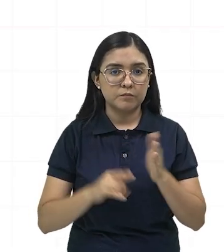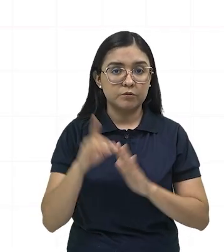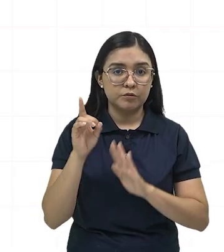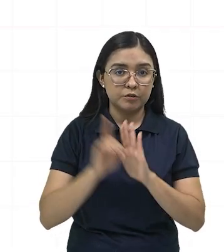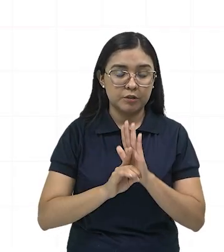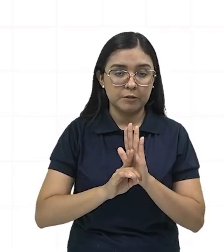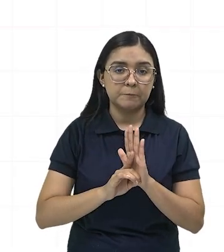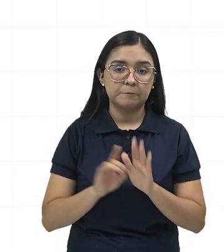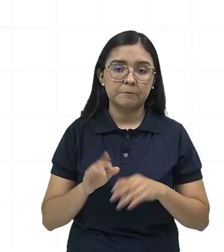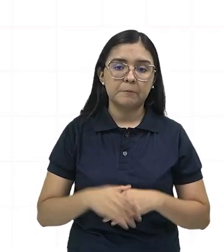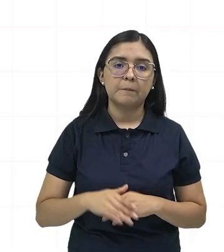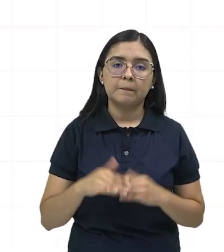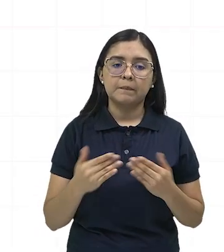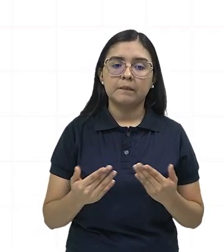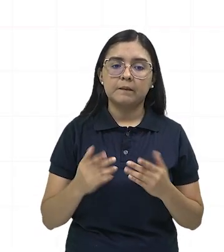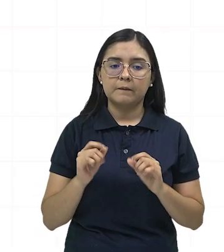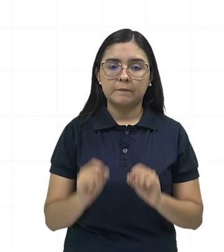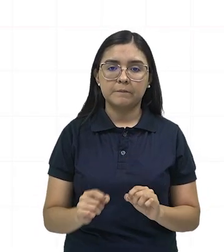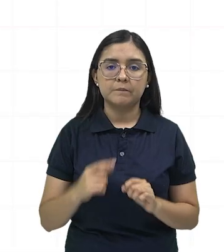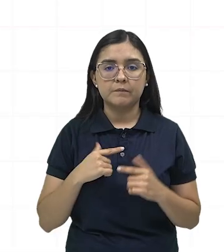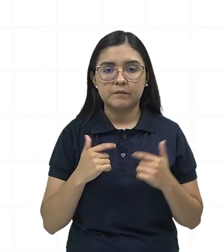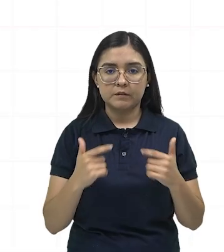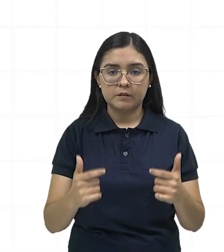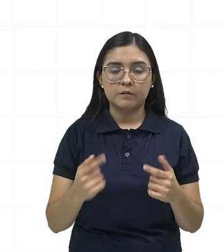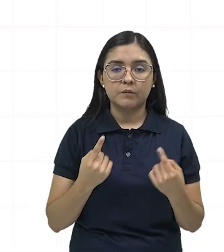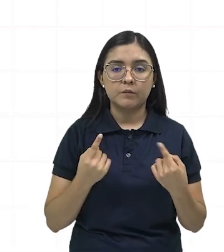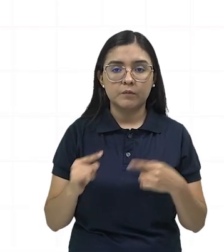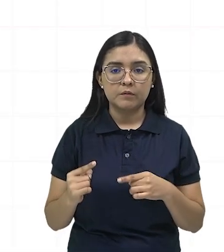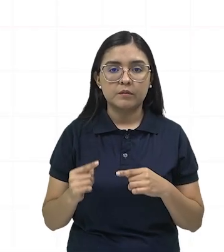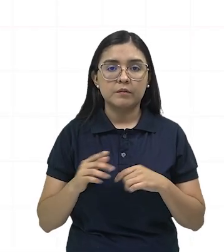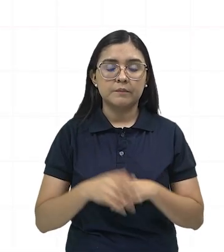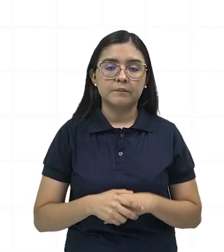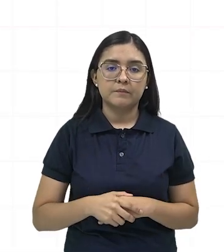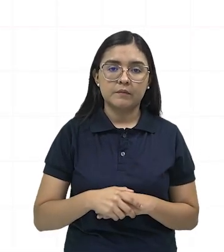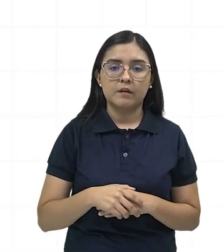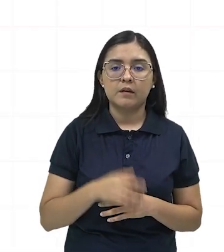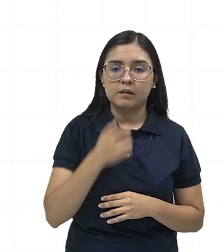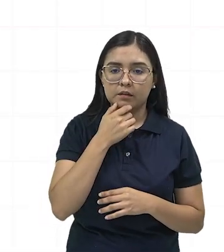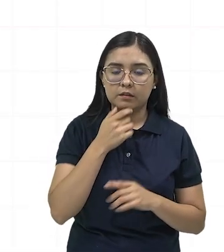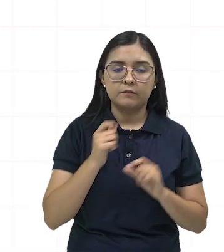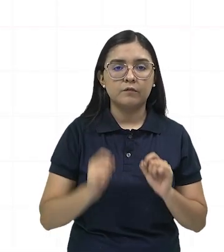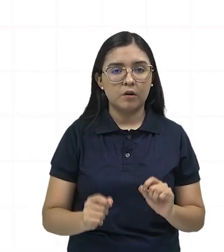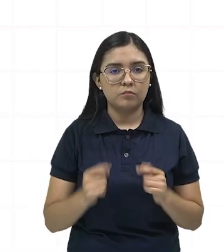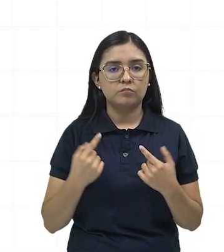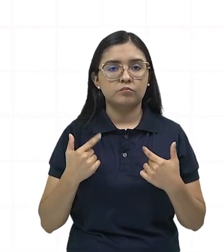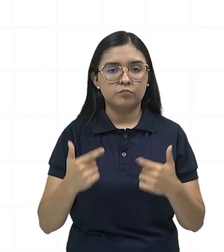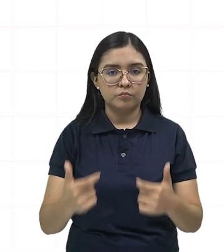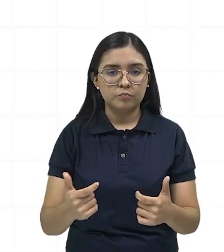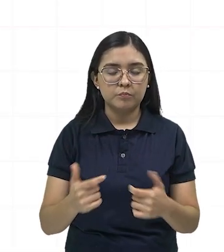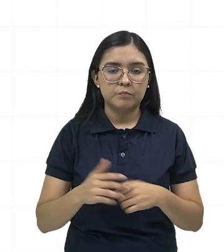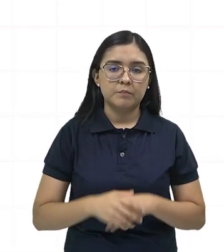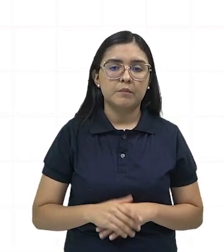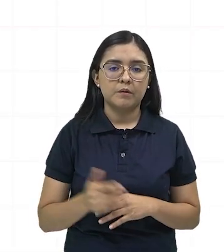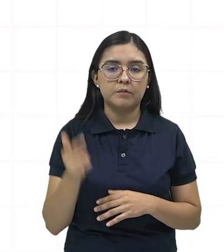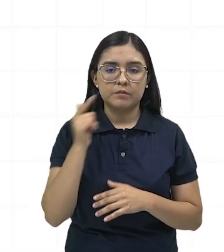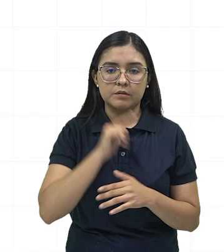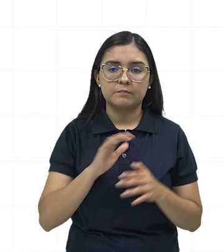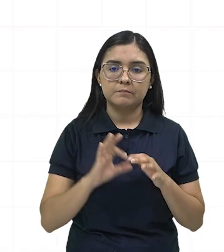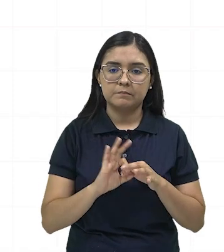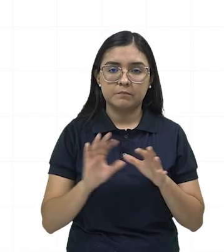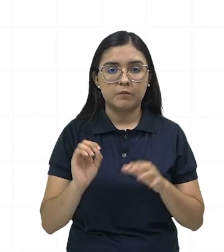a gente vai chamar essa ação de guerrear com a Inglaterra, vão para as armas, vão para a luta, né, de guerra de independência